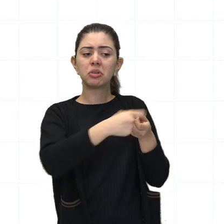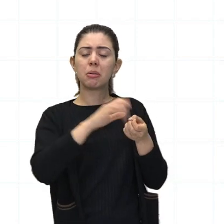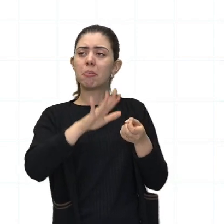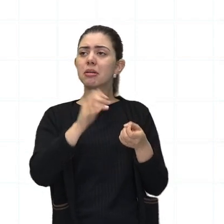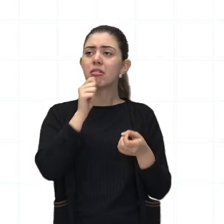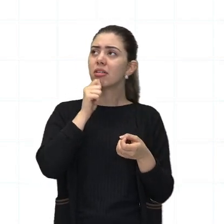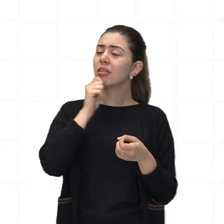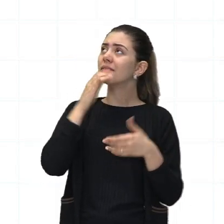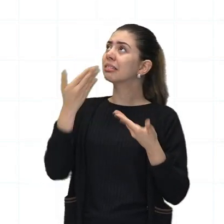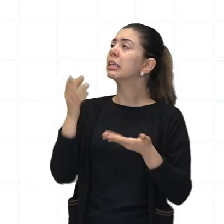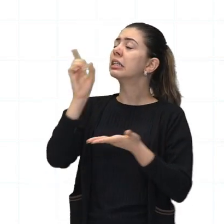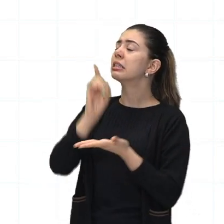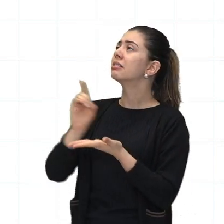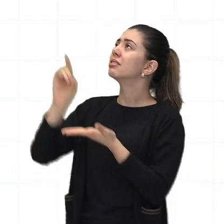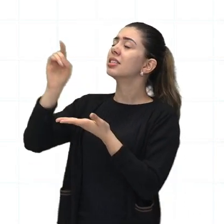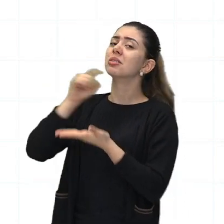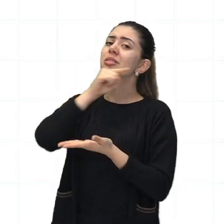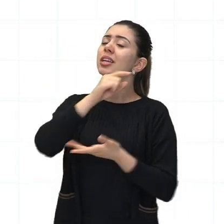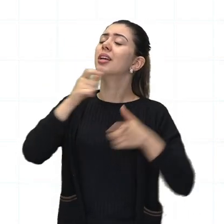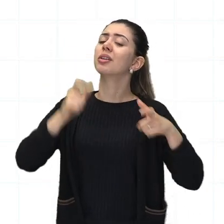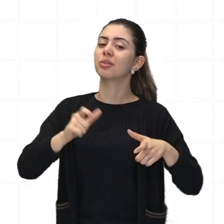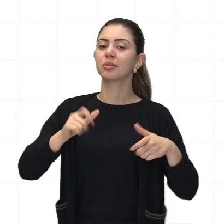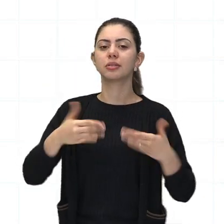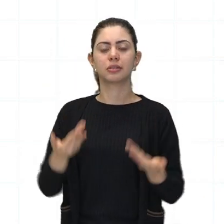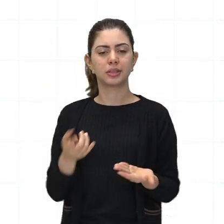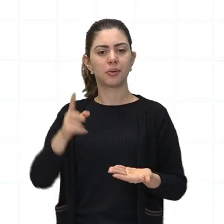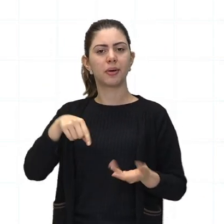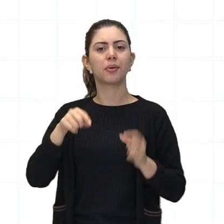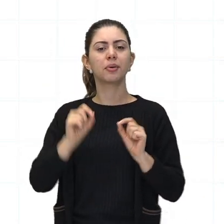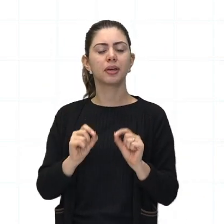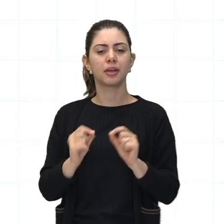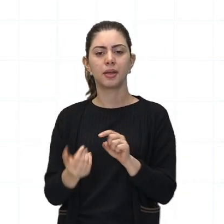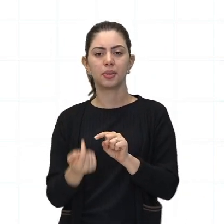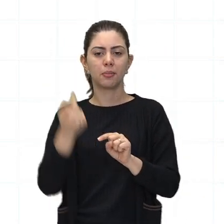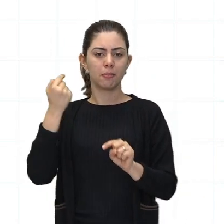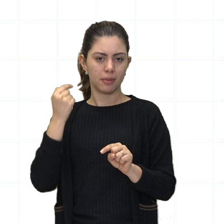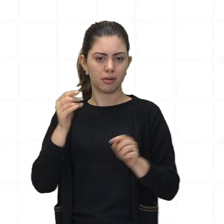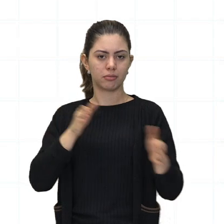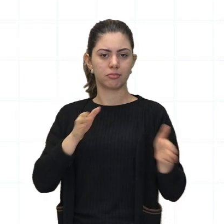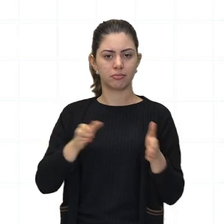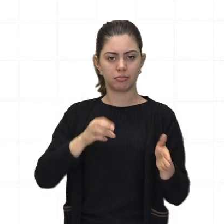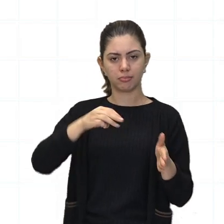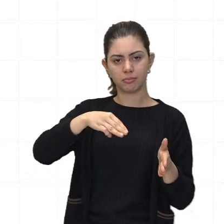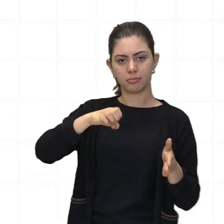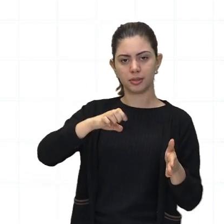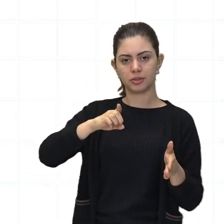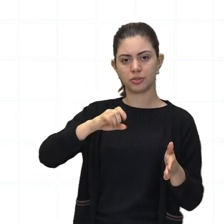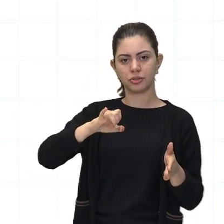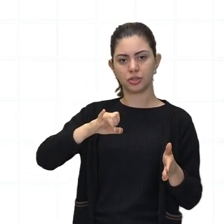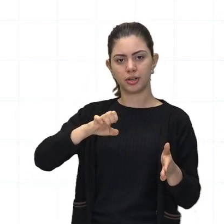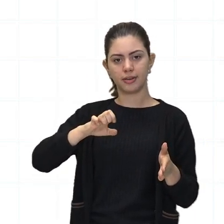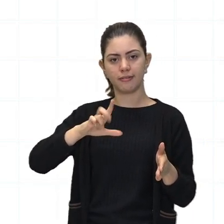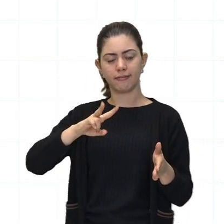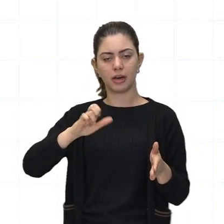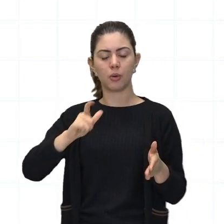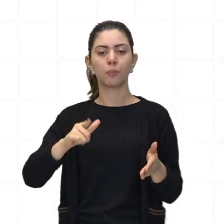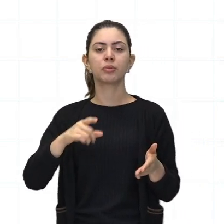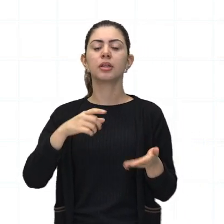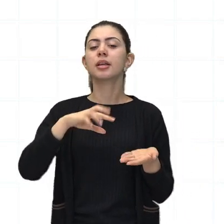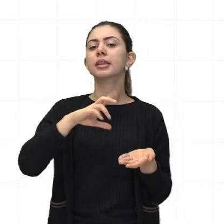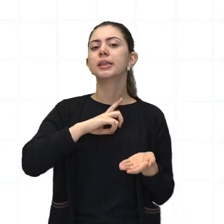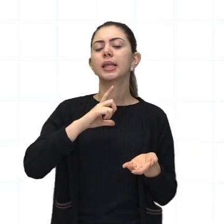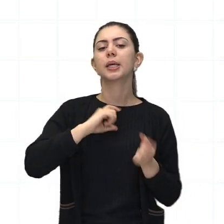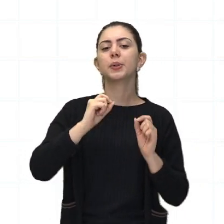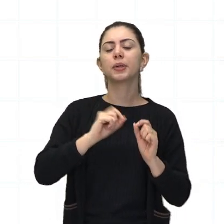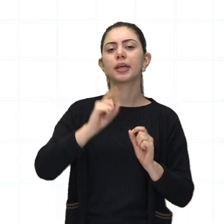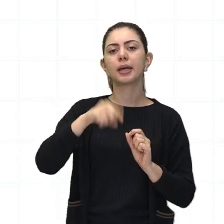Ai Deus, onde está ele? Então esse é um homem medieval, pensando como seria a cabeça feminina, a mentalidade feminina, de alguém que